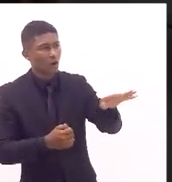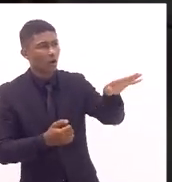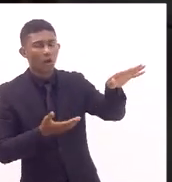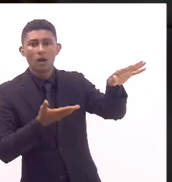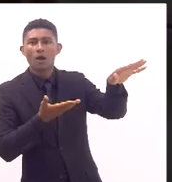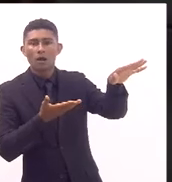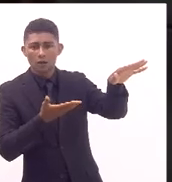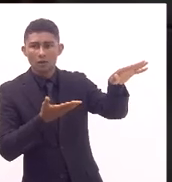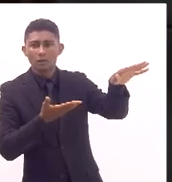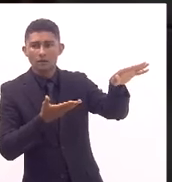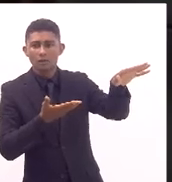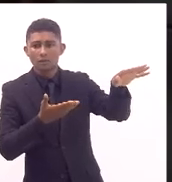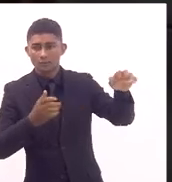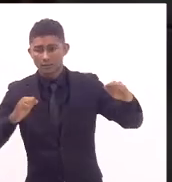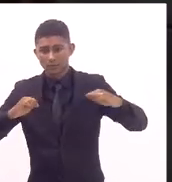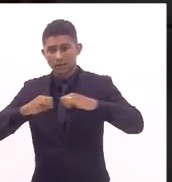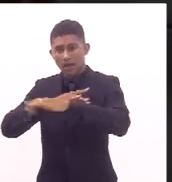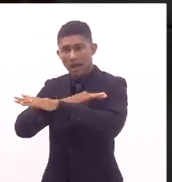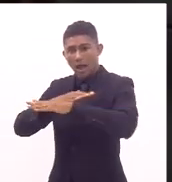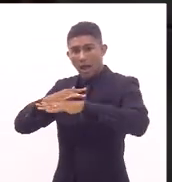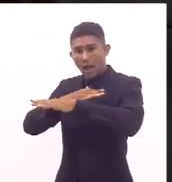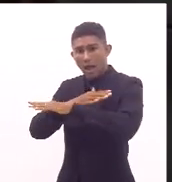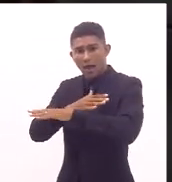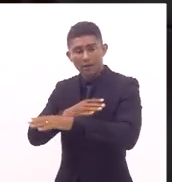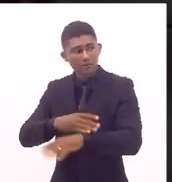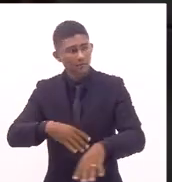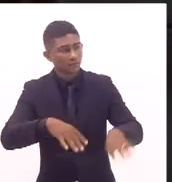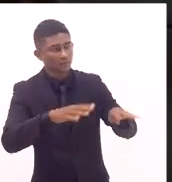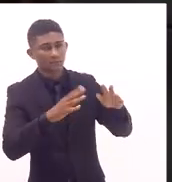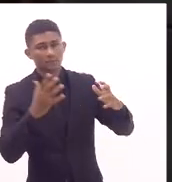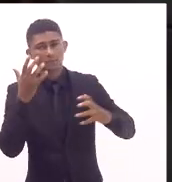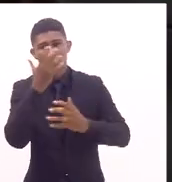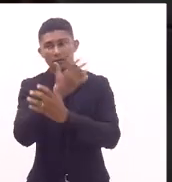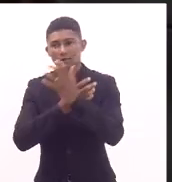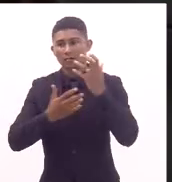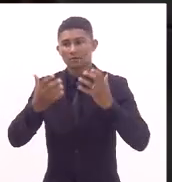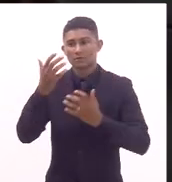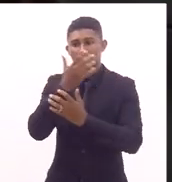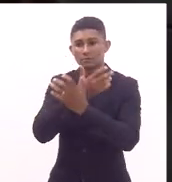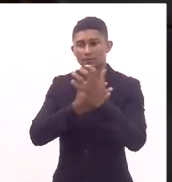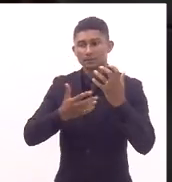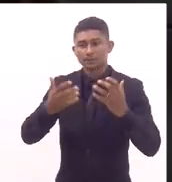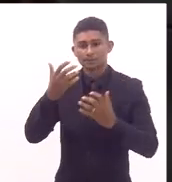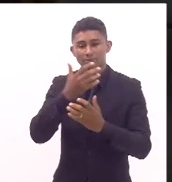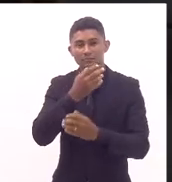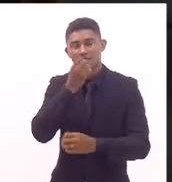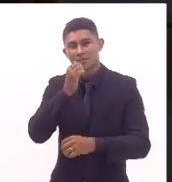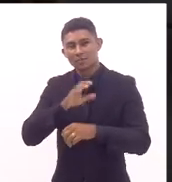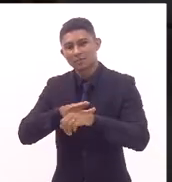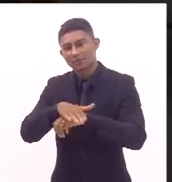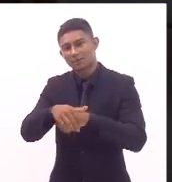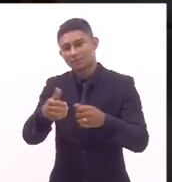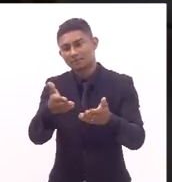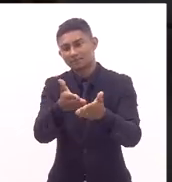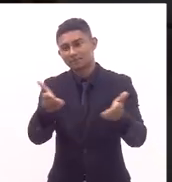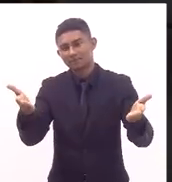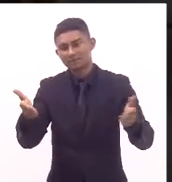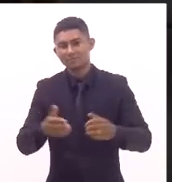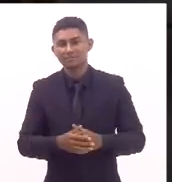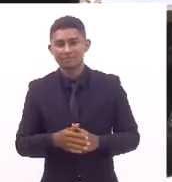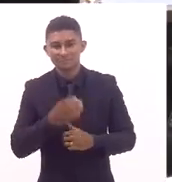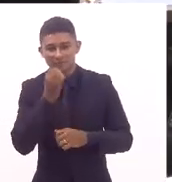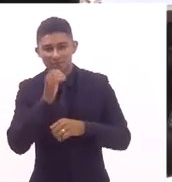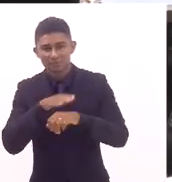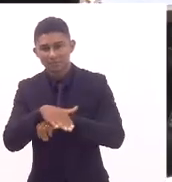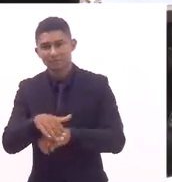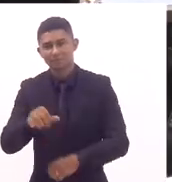toda cidade vai cantar boa noite gente para quem é de boa